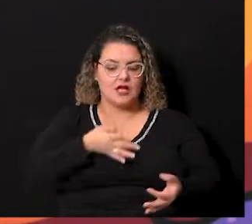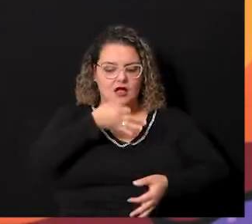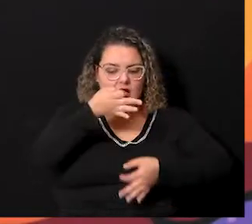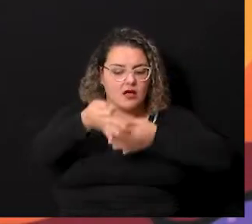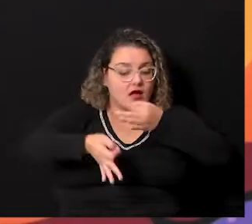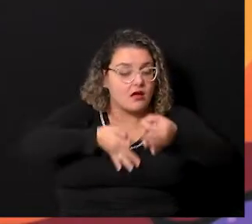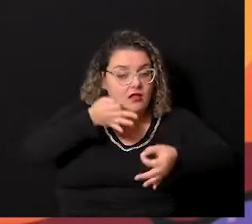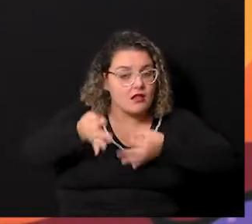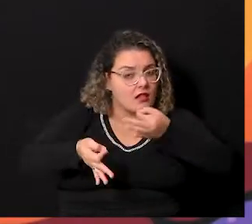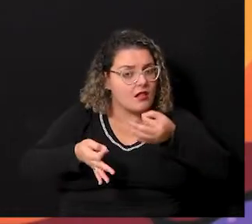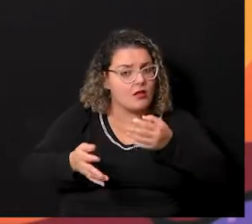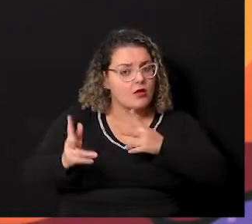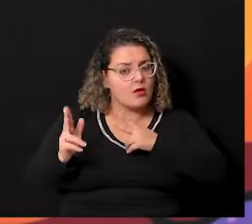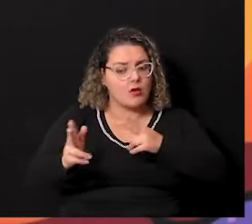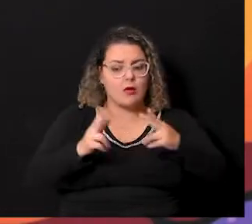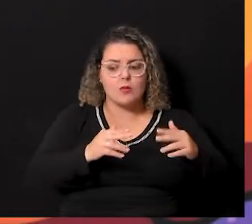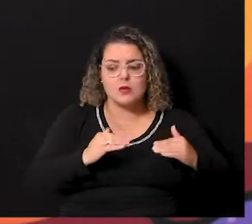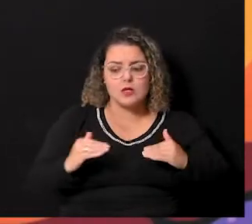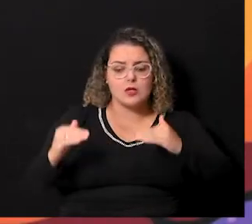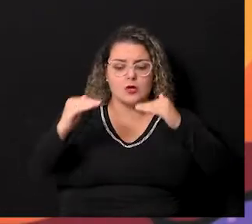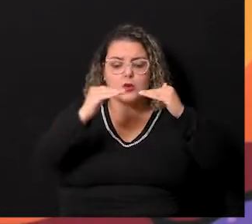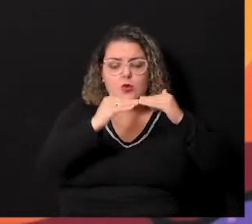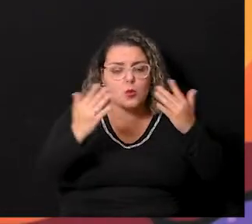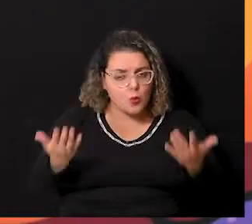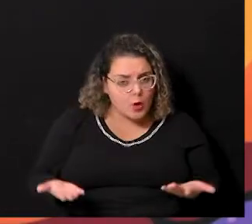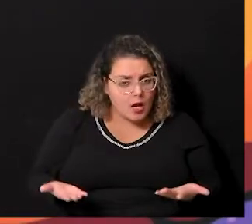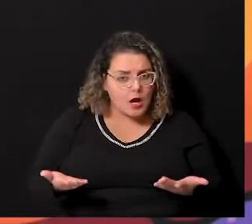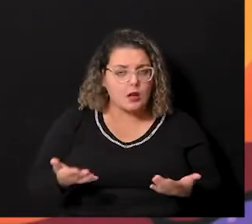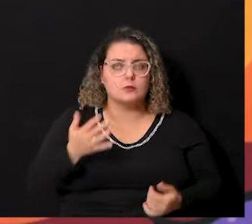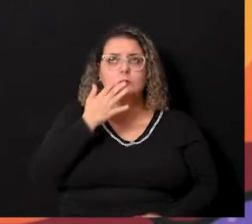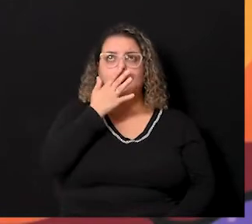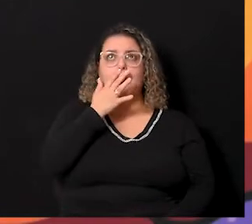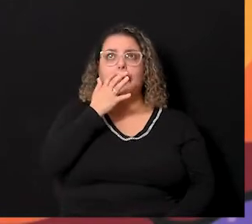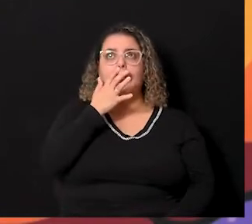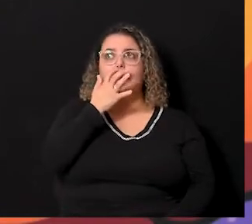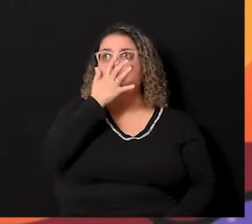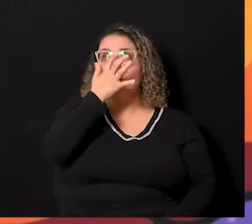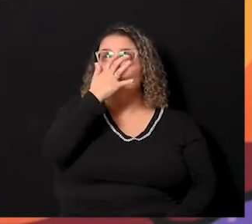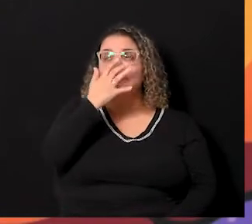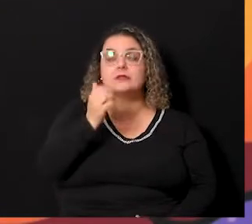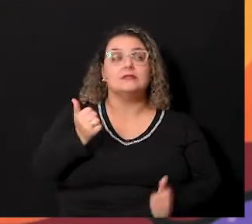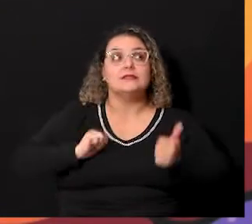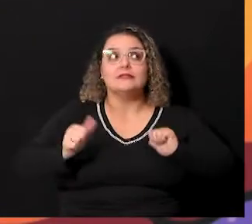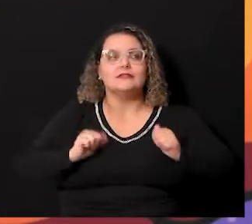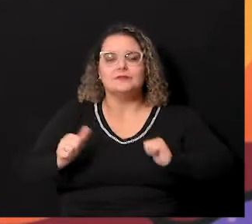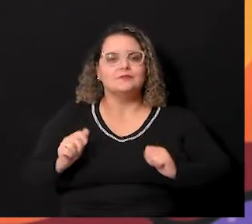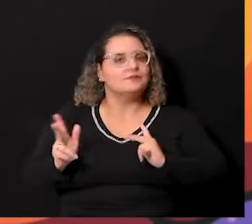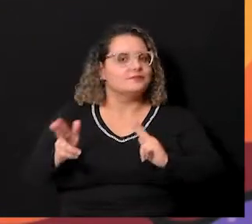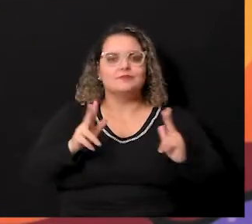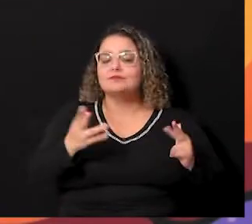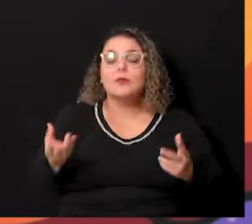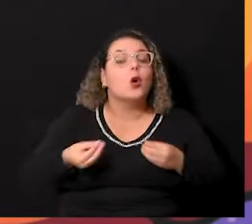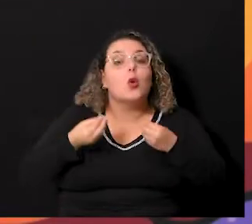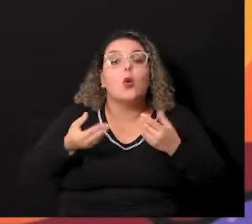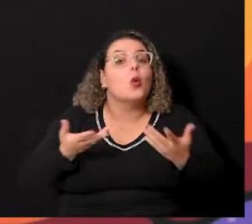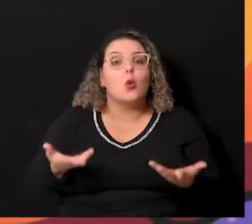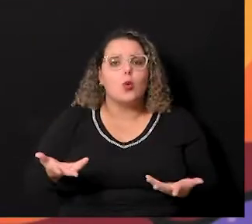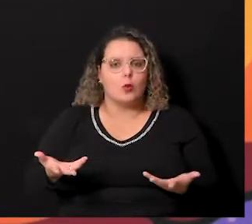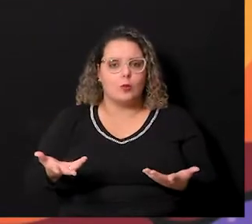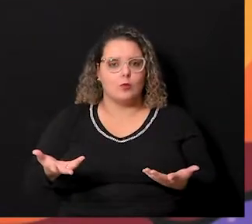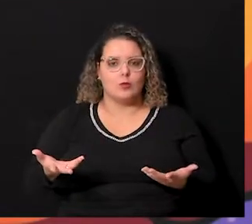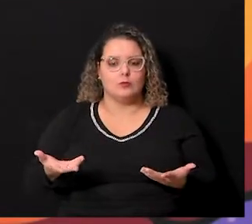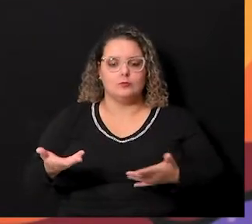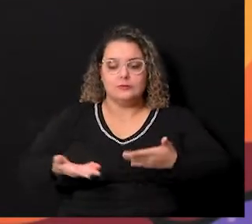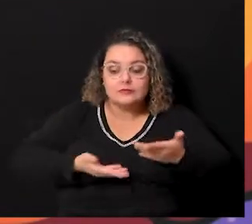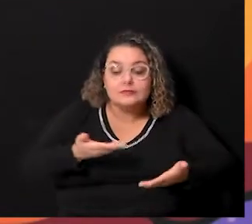A crítica vem na mesma proporção, tem a mesma euforia ou não?